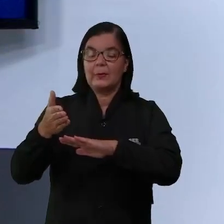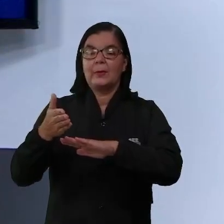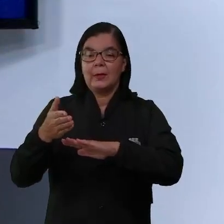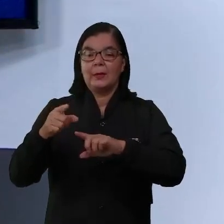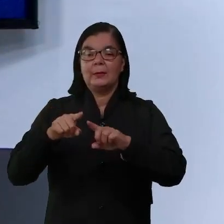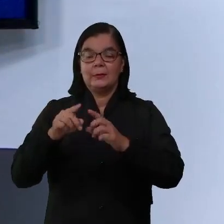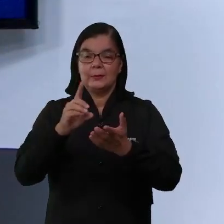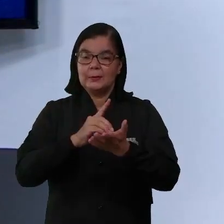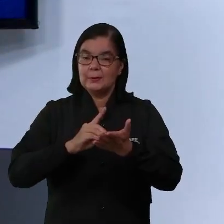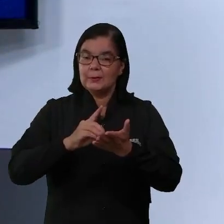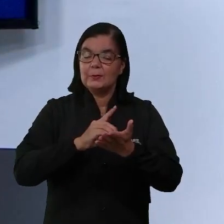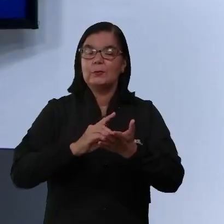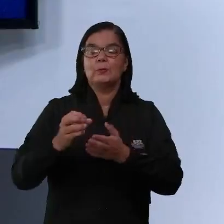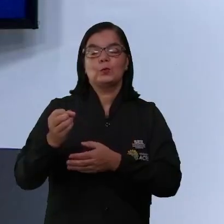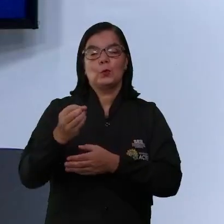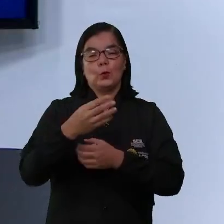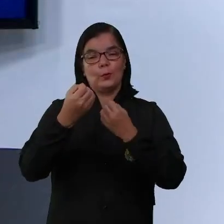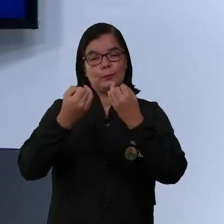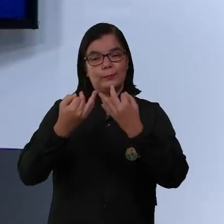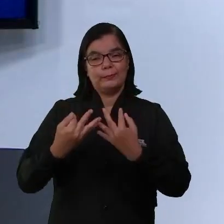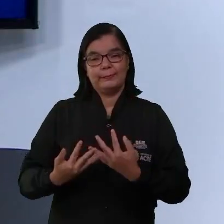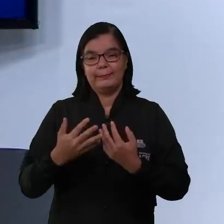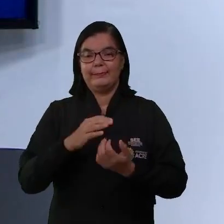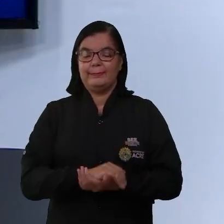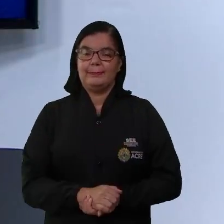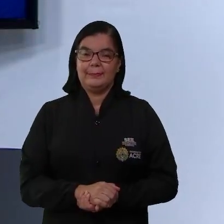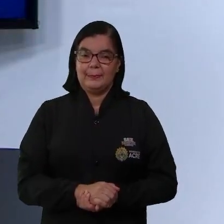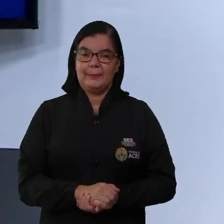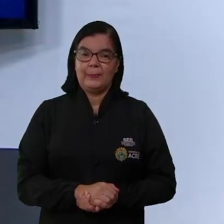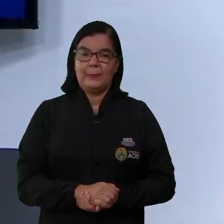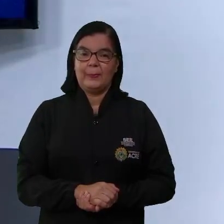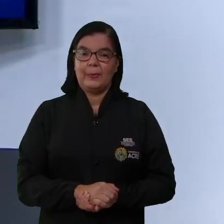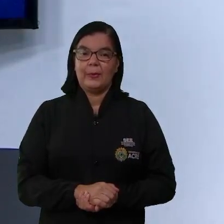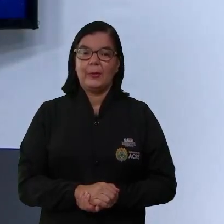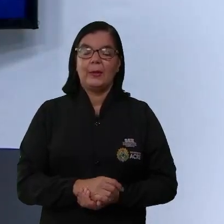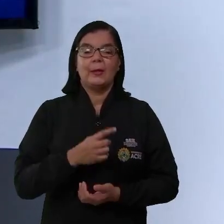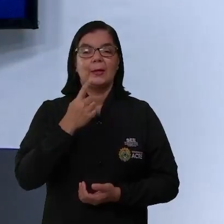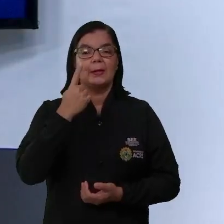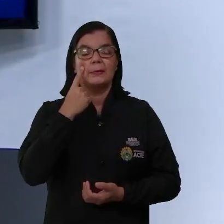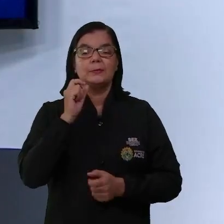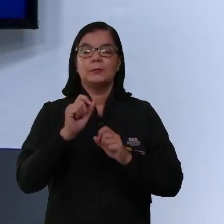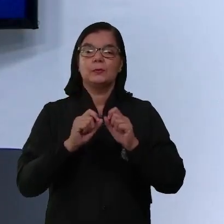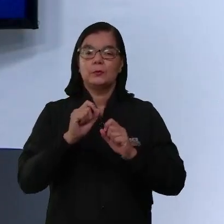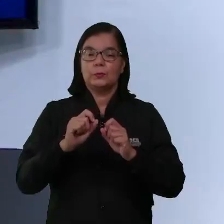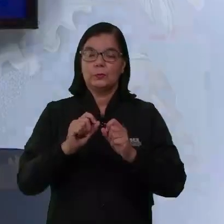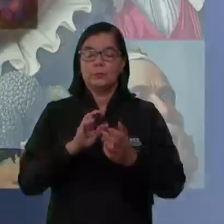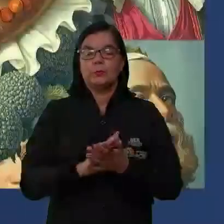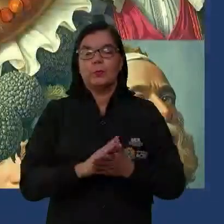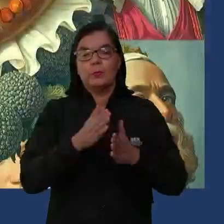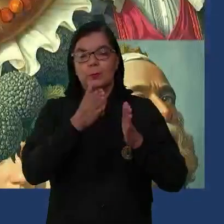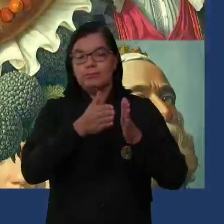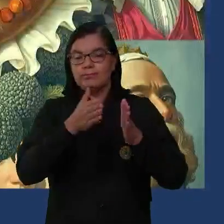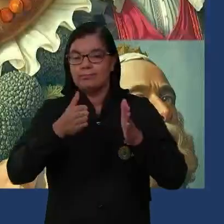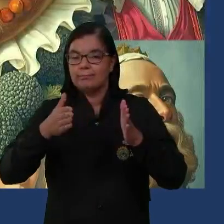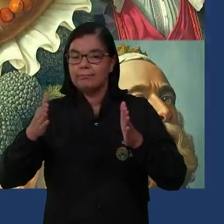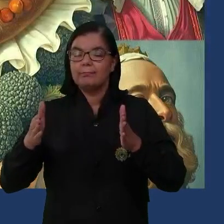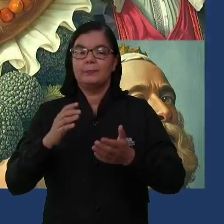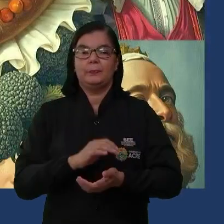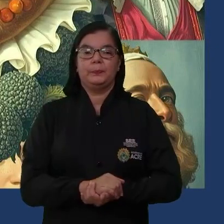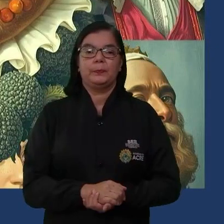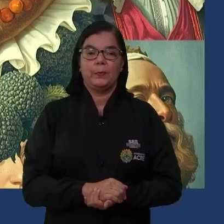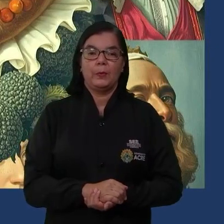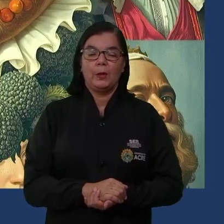forma digital com um novo conceito. Vamos ainda continuando sobre a trajetória